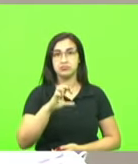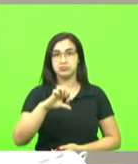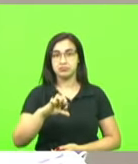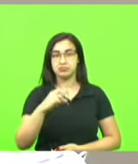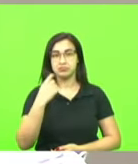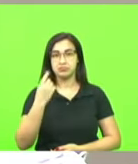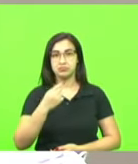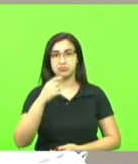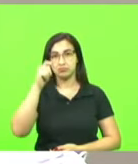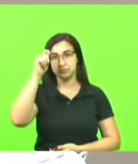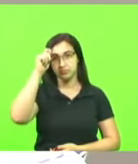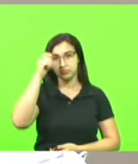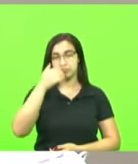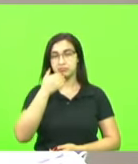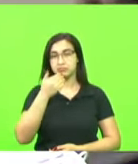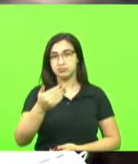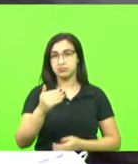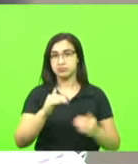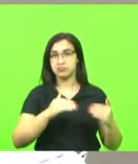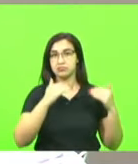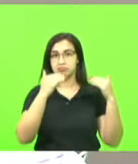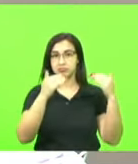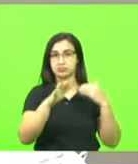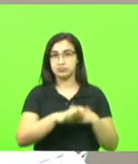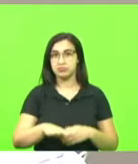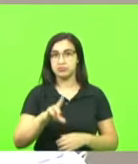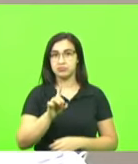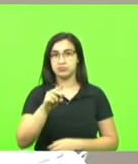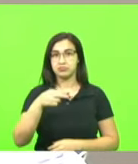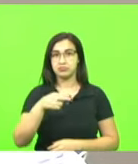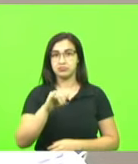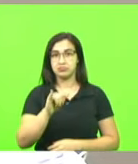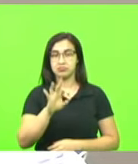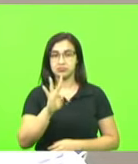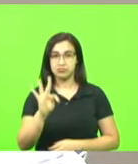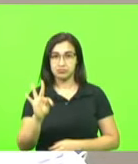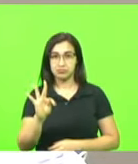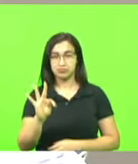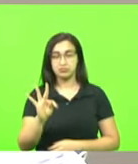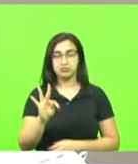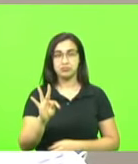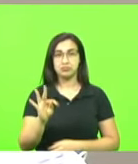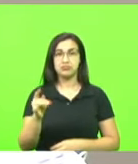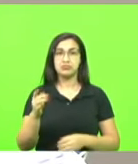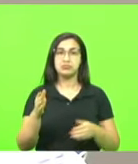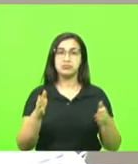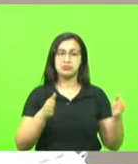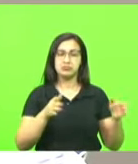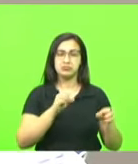deputado Adrianinho, apelando ao superintendente regional do DENIT de Santa Catarina, que recupere o trecho da